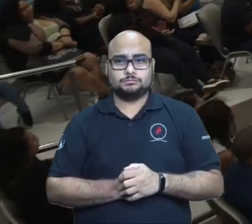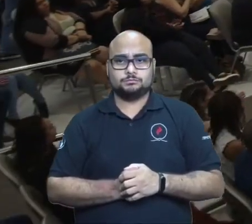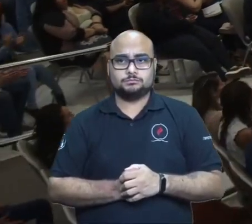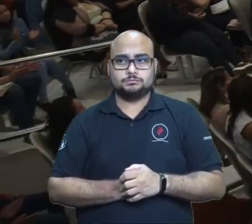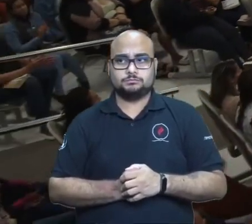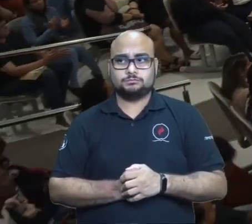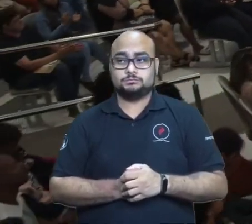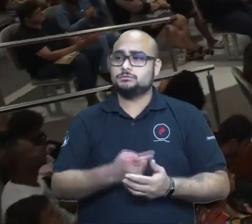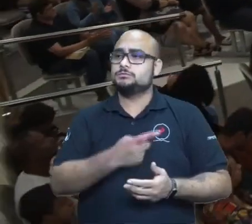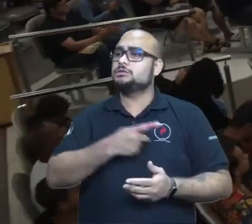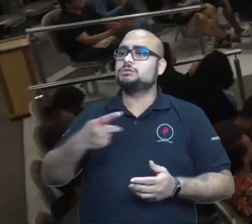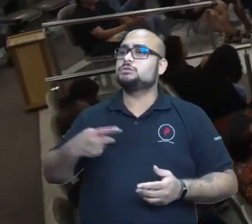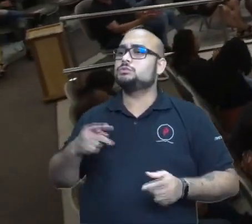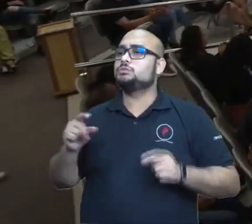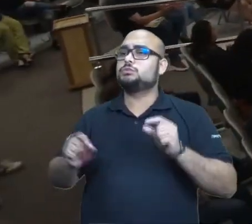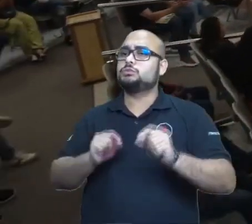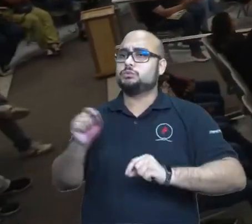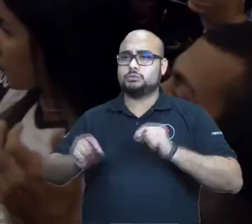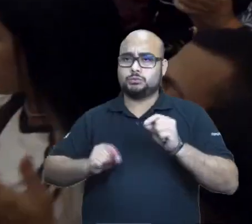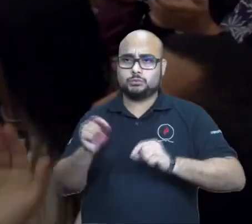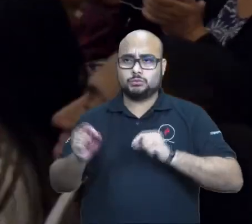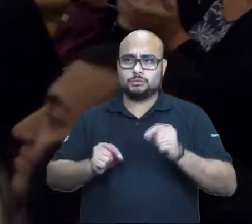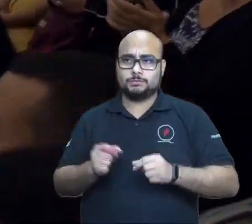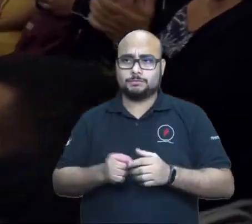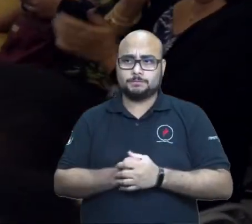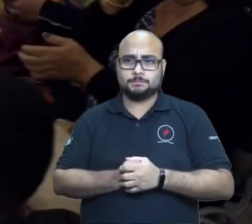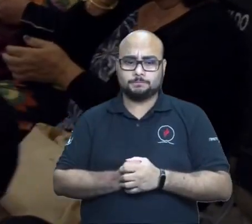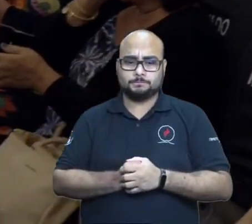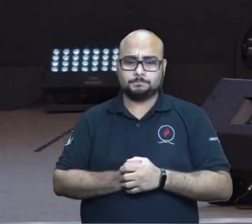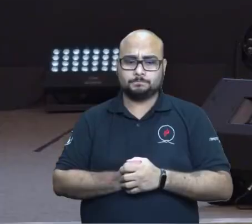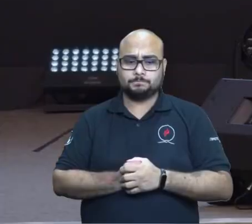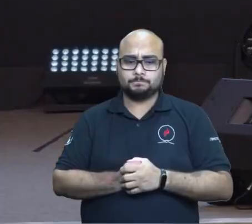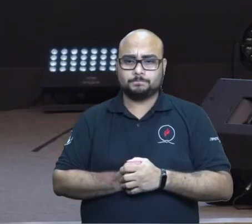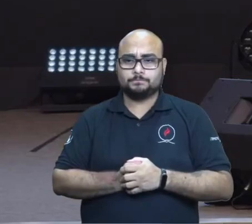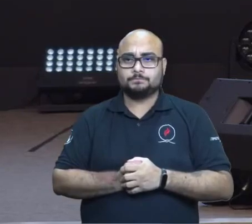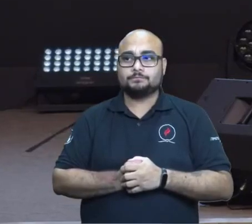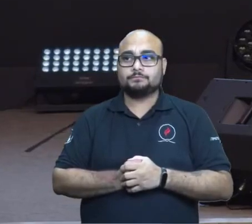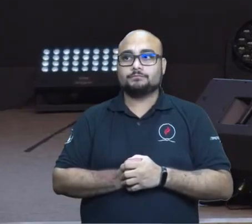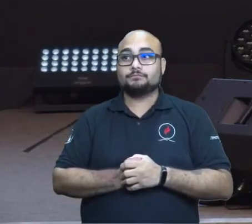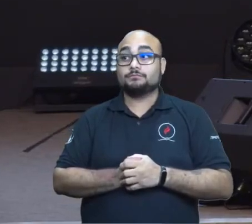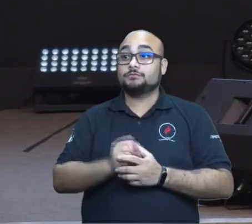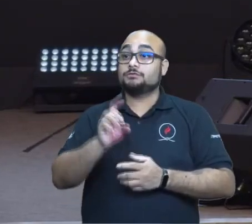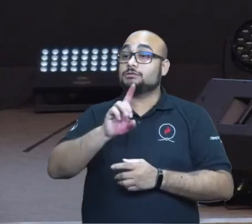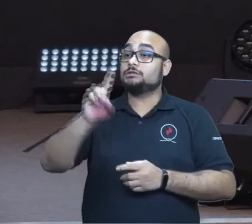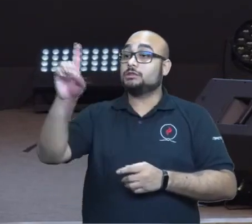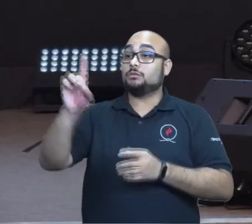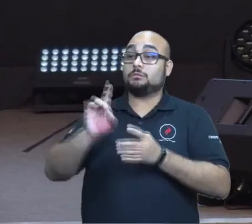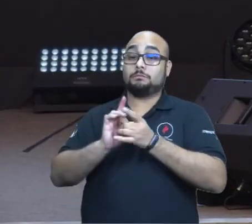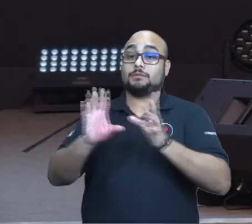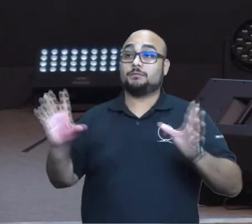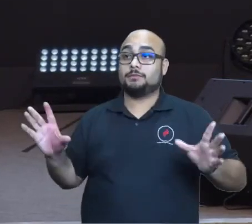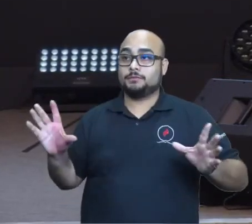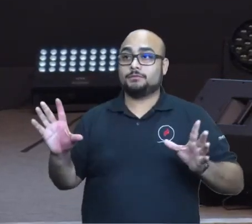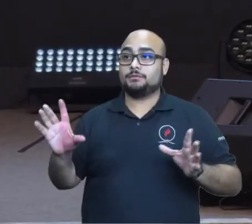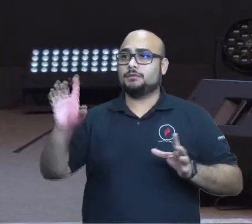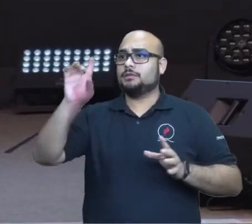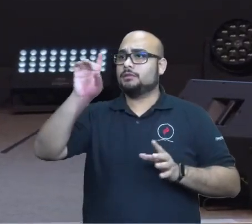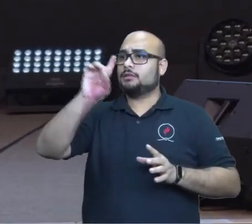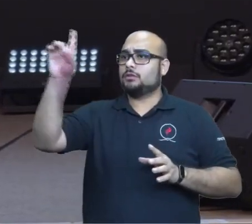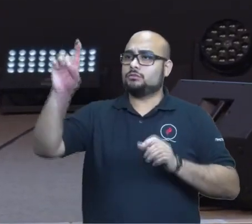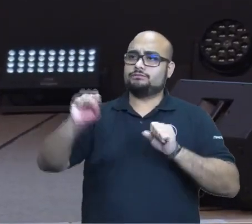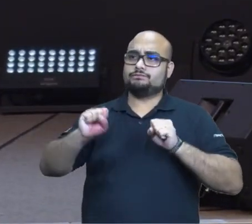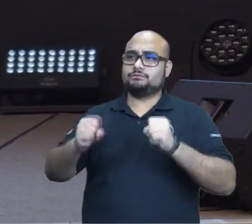O que é isso isso é Deus de credenciando isso é Deus te fortalecendo